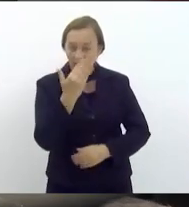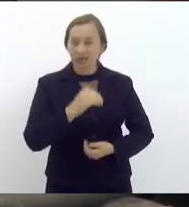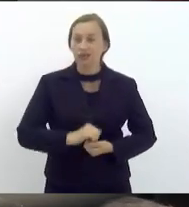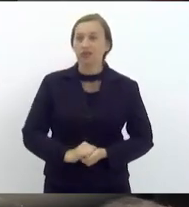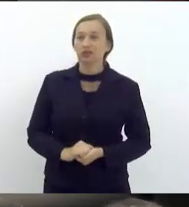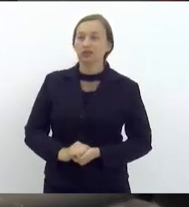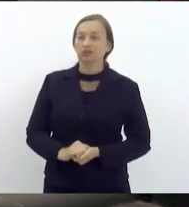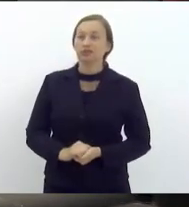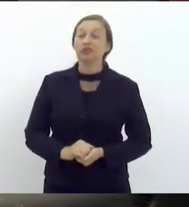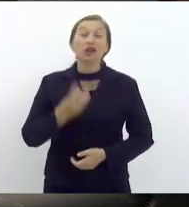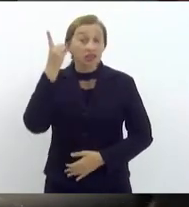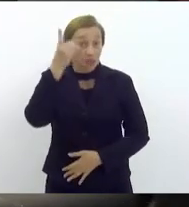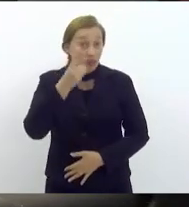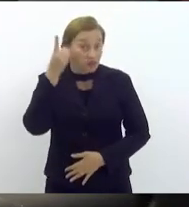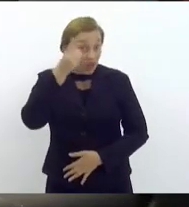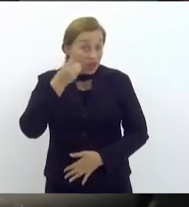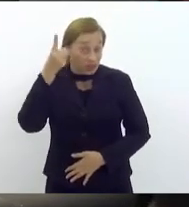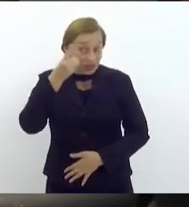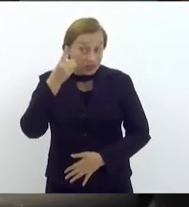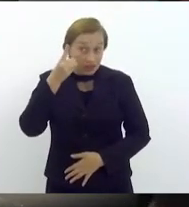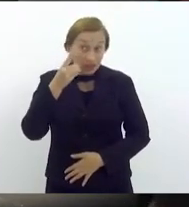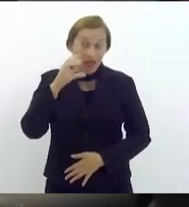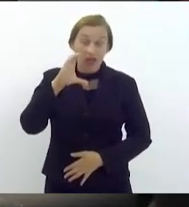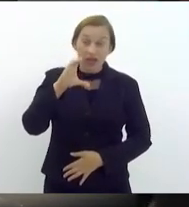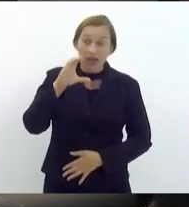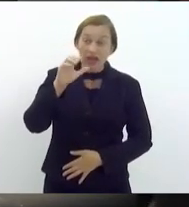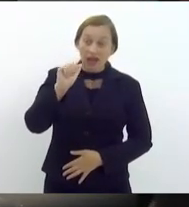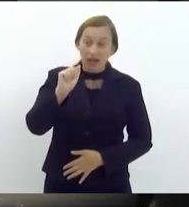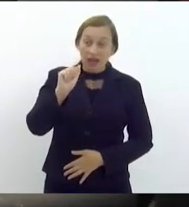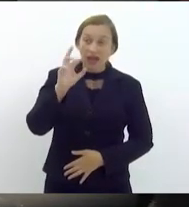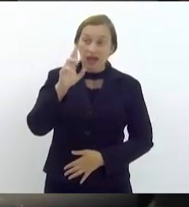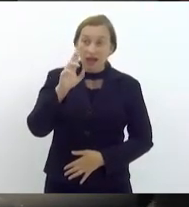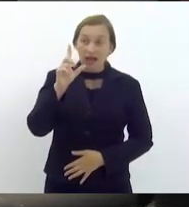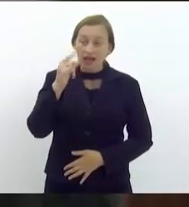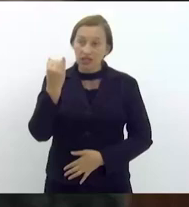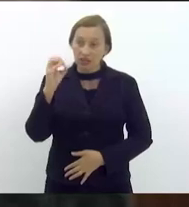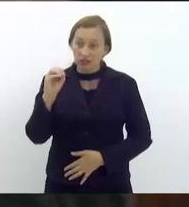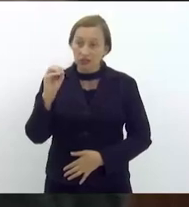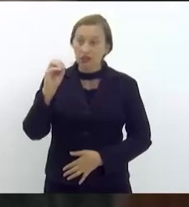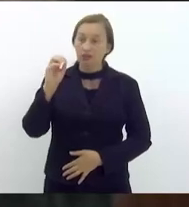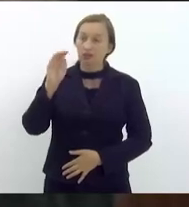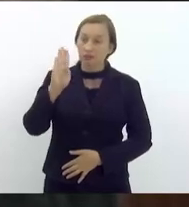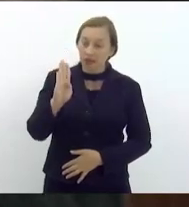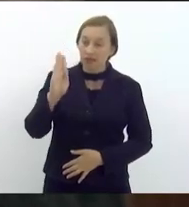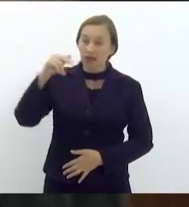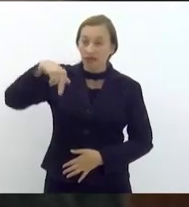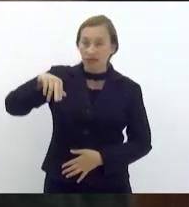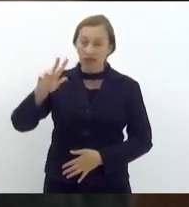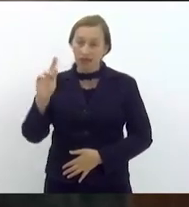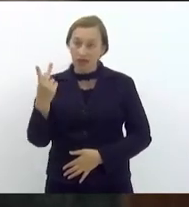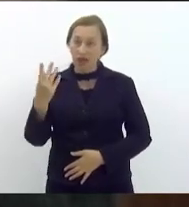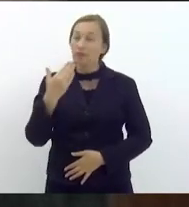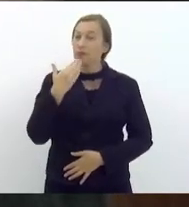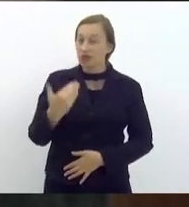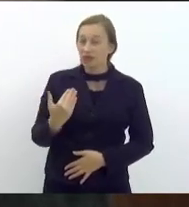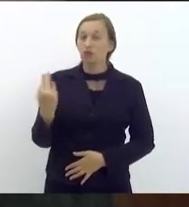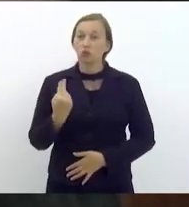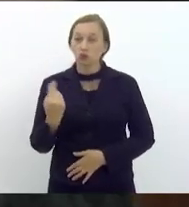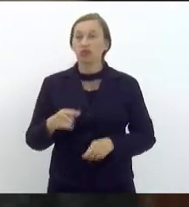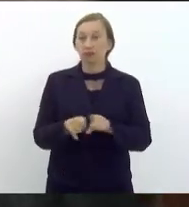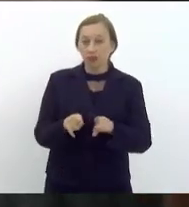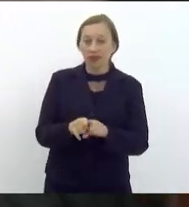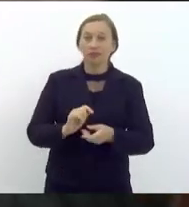o deputado Carlinhos BNH também pediu com a autoria tá só para registrar por favor Carlinhos BNH pediu com